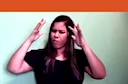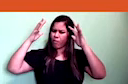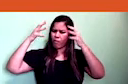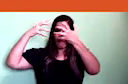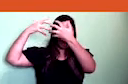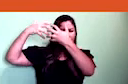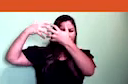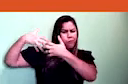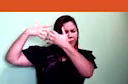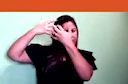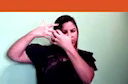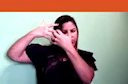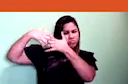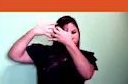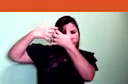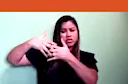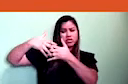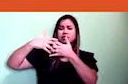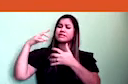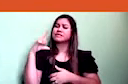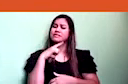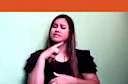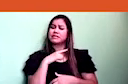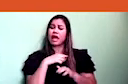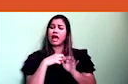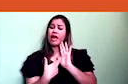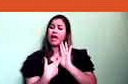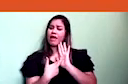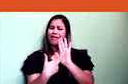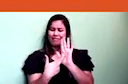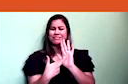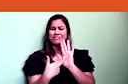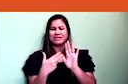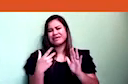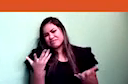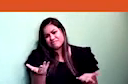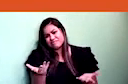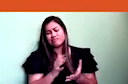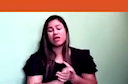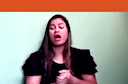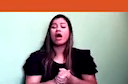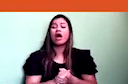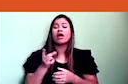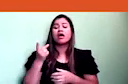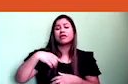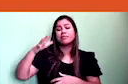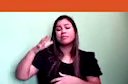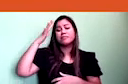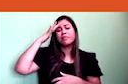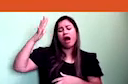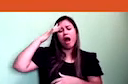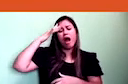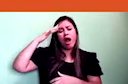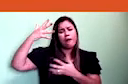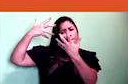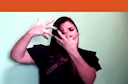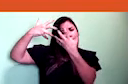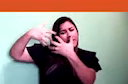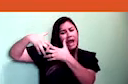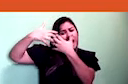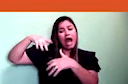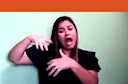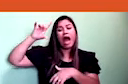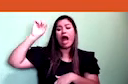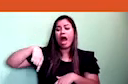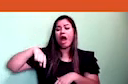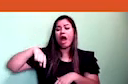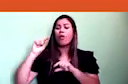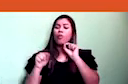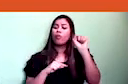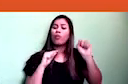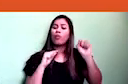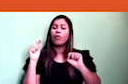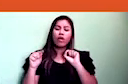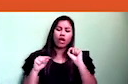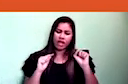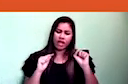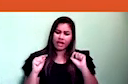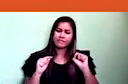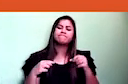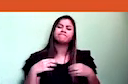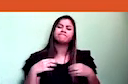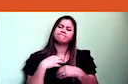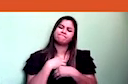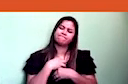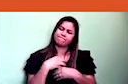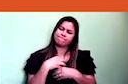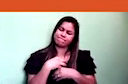pelos nossos pensamentos. E aí, quando a gente fala de pensamentos, né, a gente inevitavelmente vai falar também sobre questões